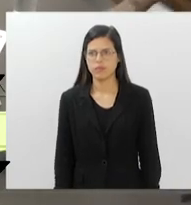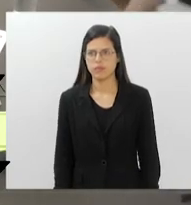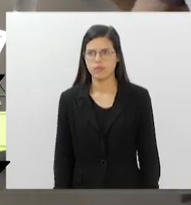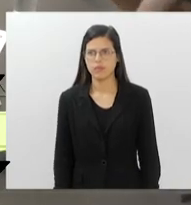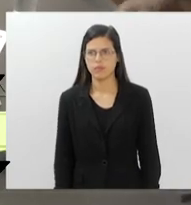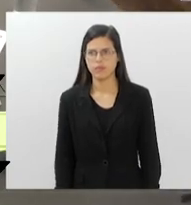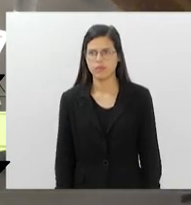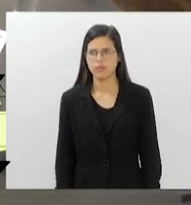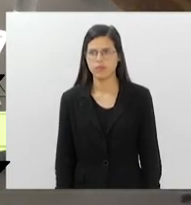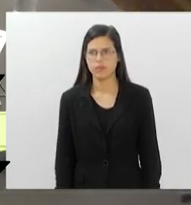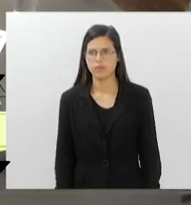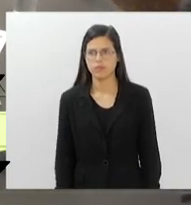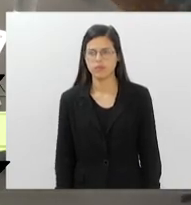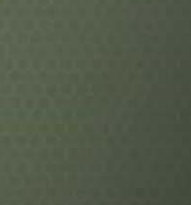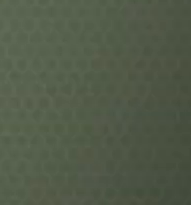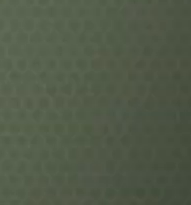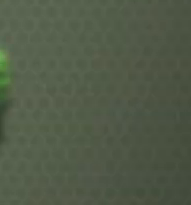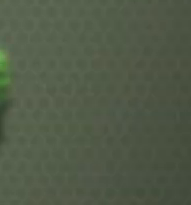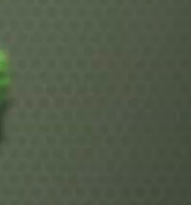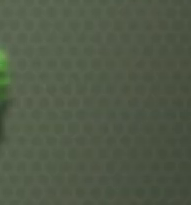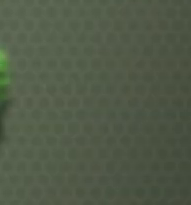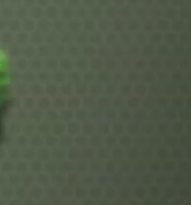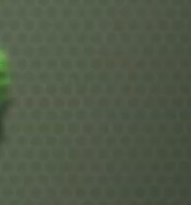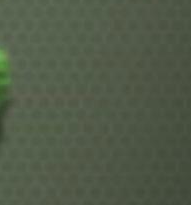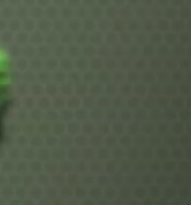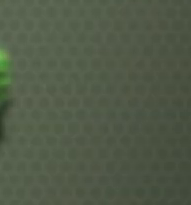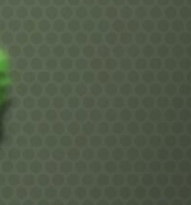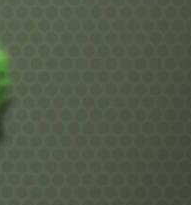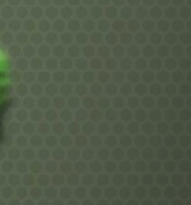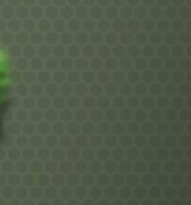muito bem ah